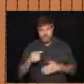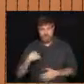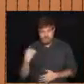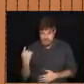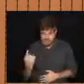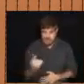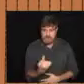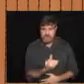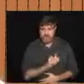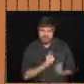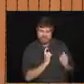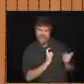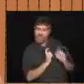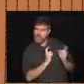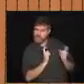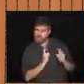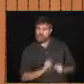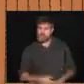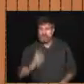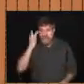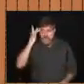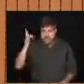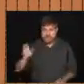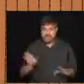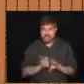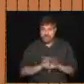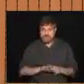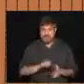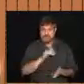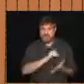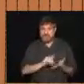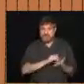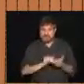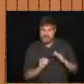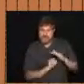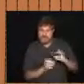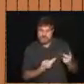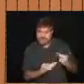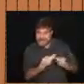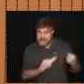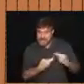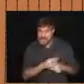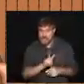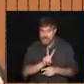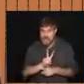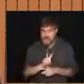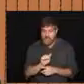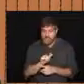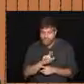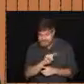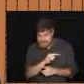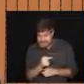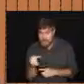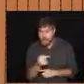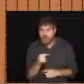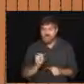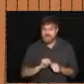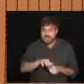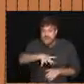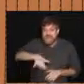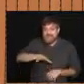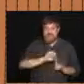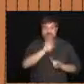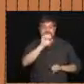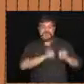estamos fazendo essas reuniões e amanhã também o Vanderlei de Almeida vai fazer essa reunião e também na área de indústria nós